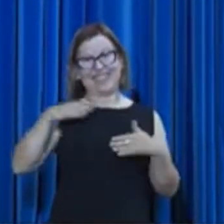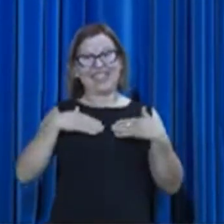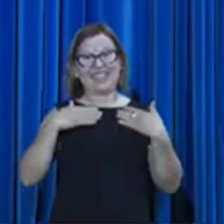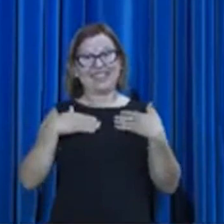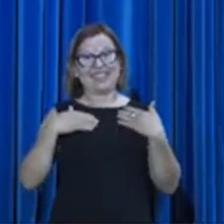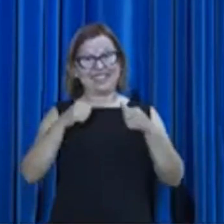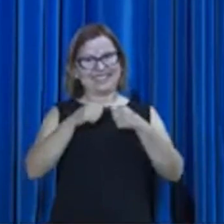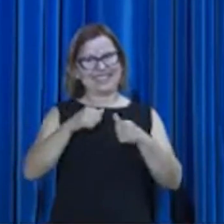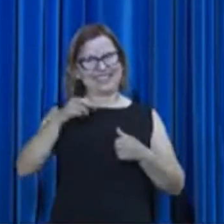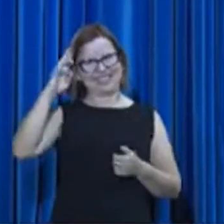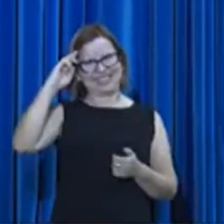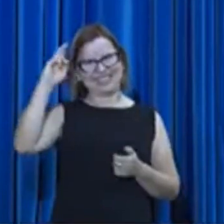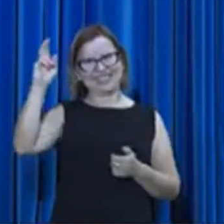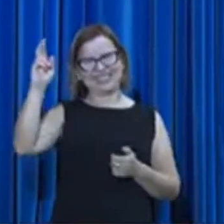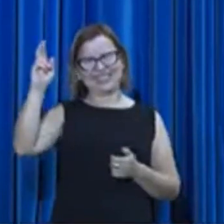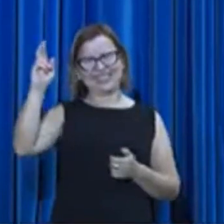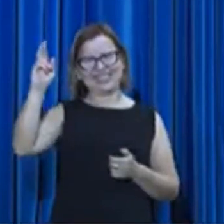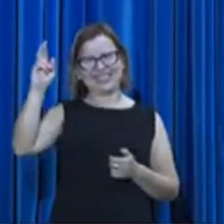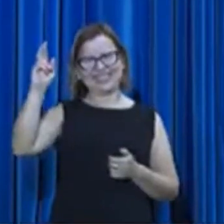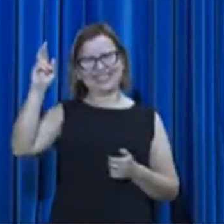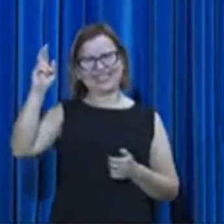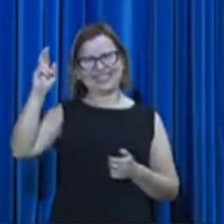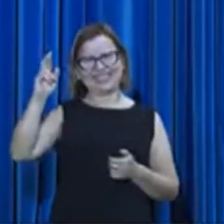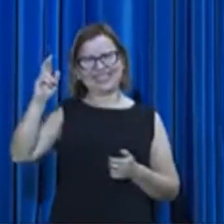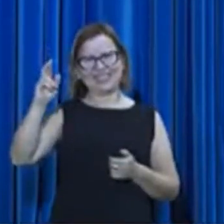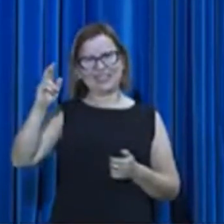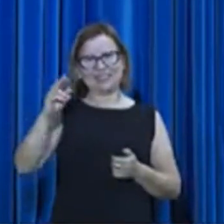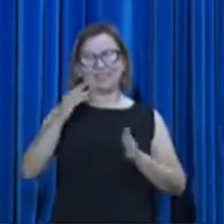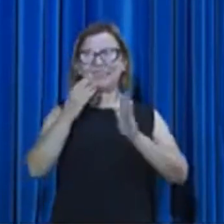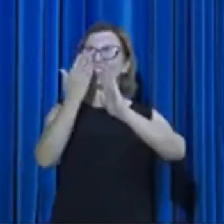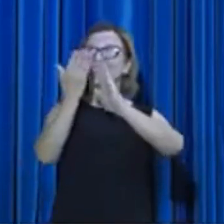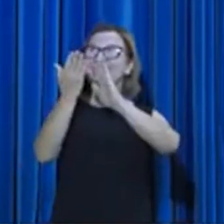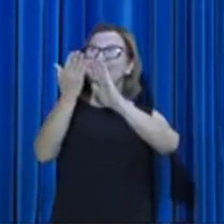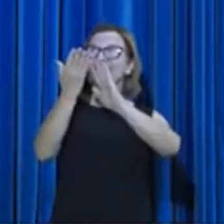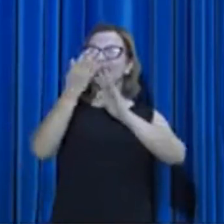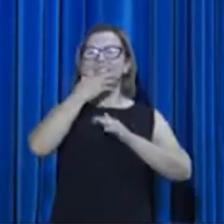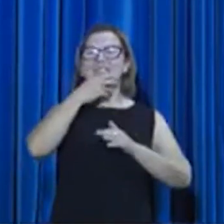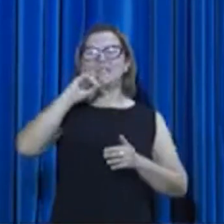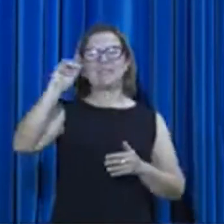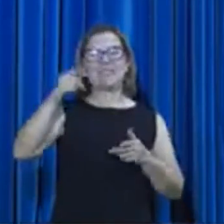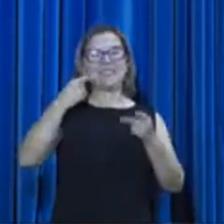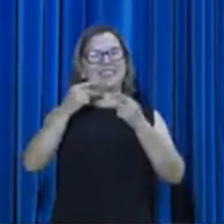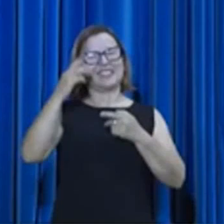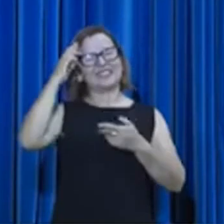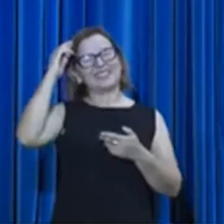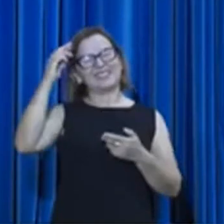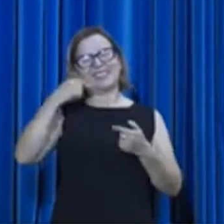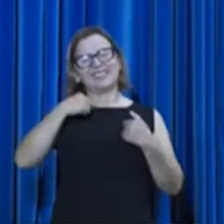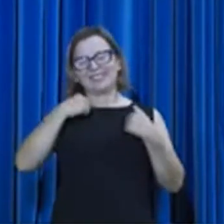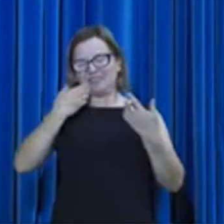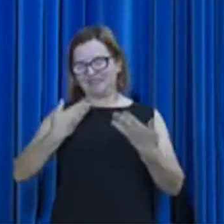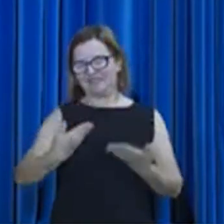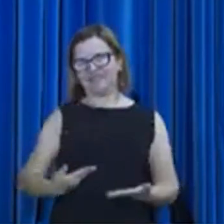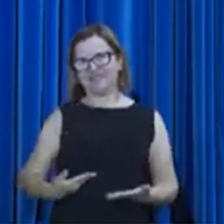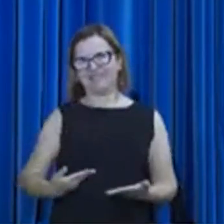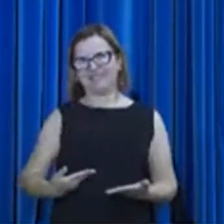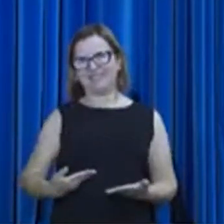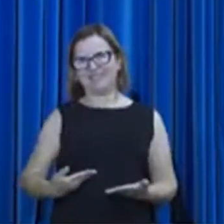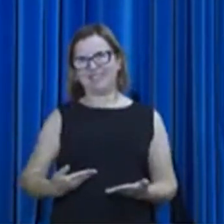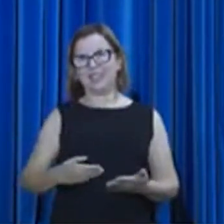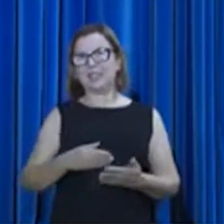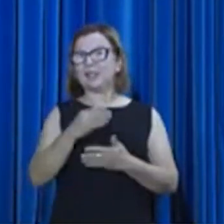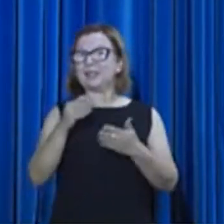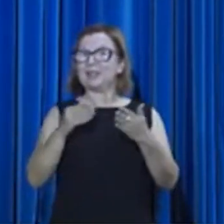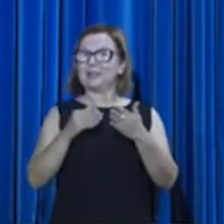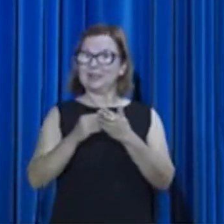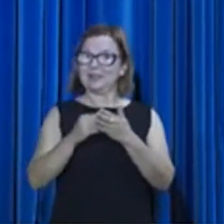dele está no Senhor. Ele coloca-se diante do Pai dizendo, Senhor, eis-me aqui, porque tudo que eu tenho